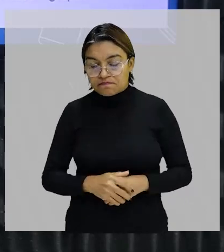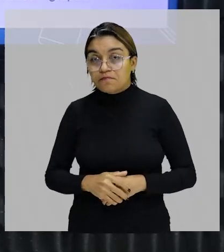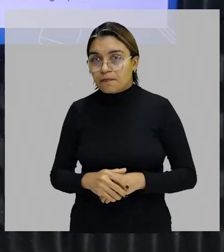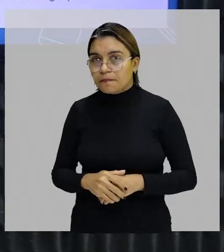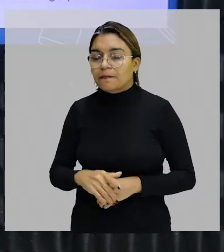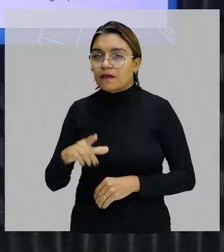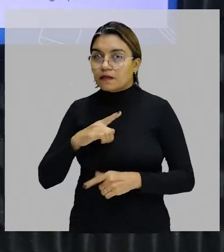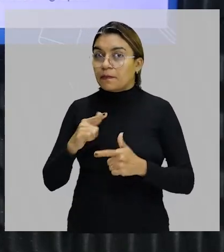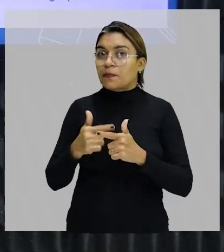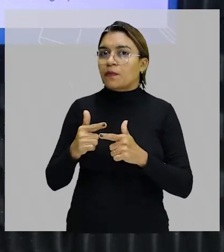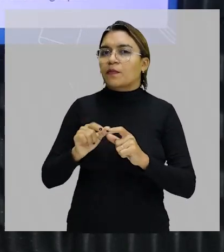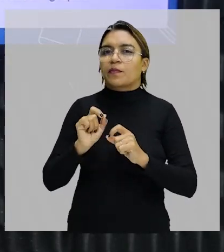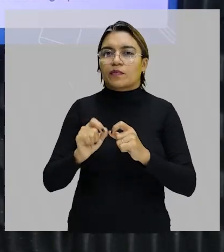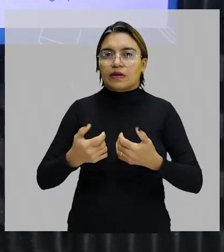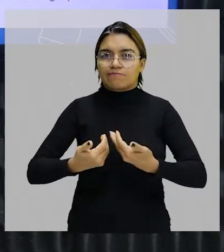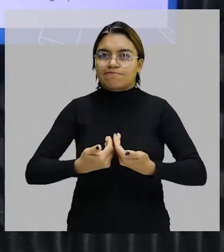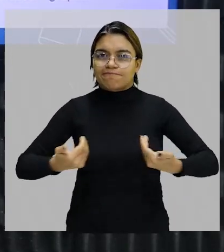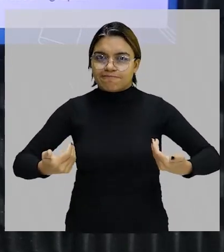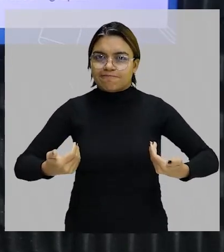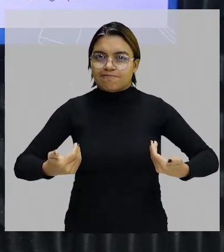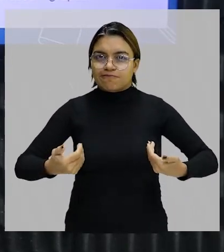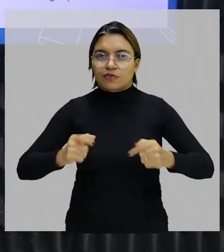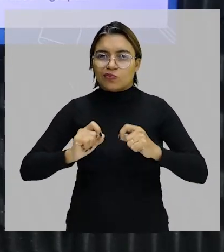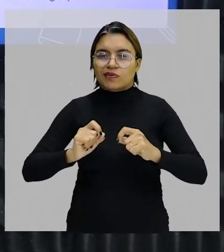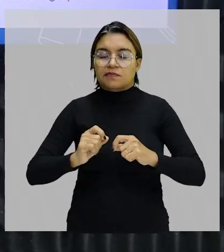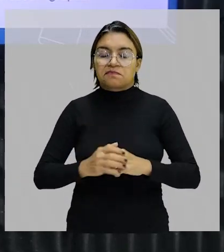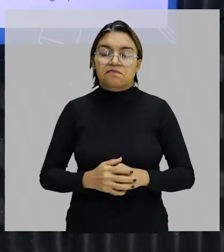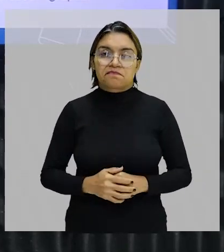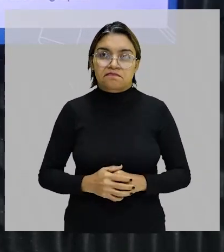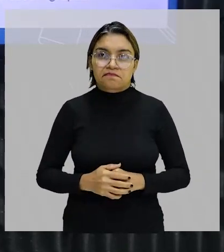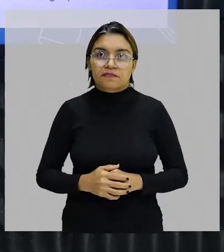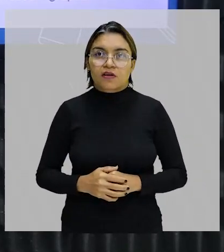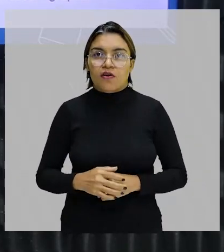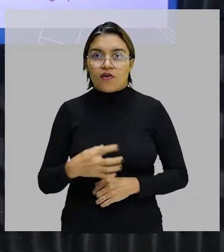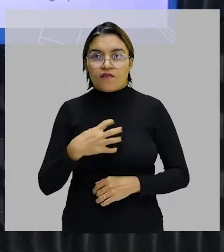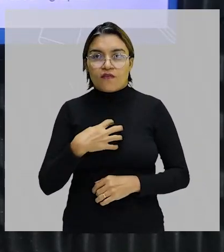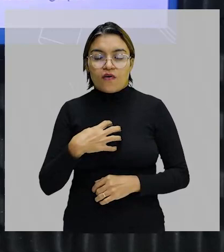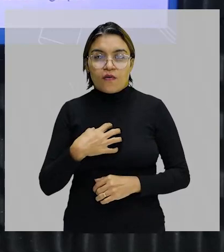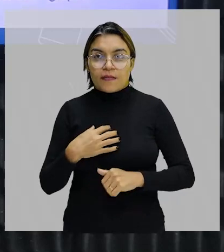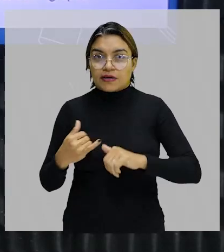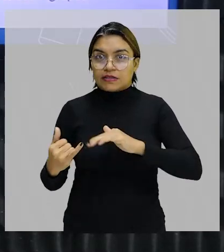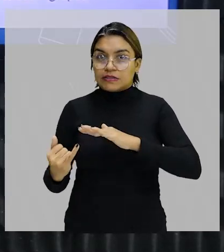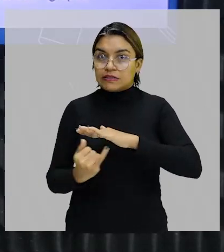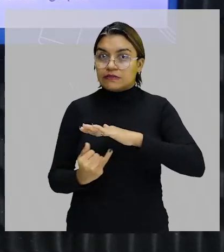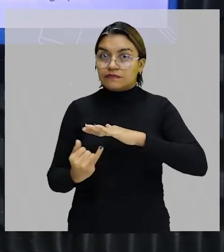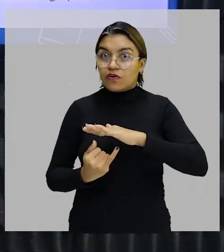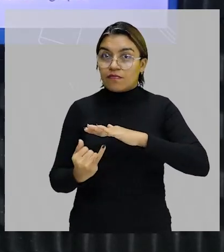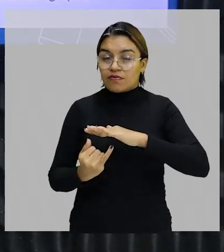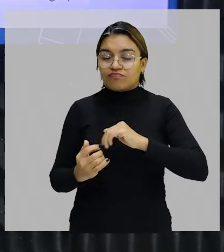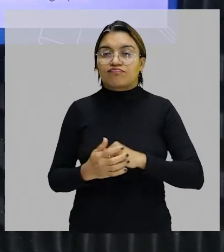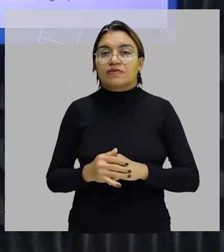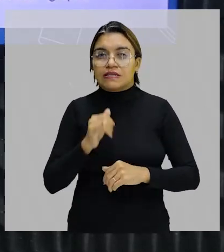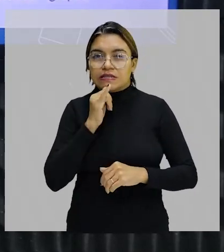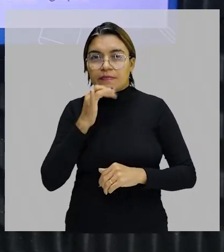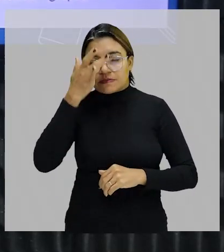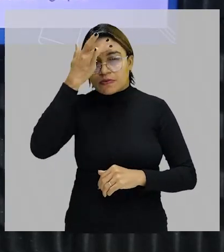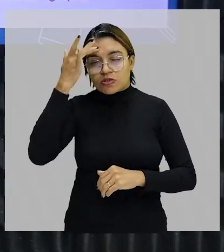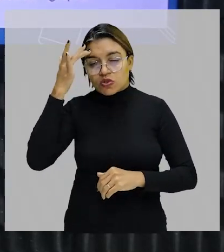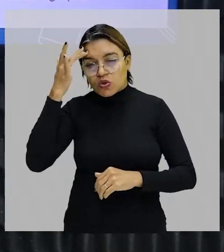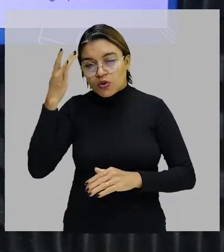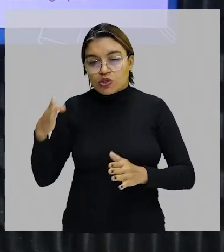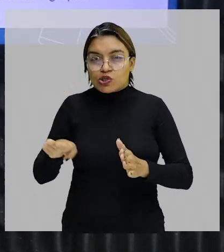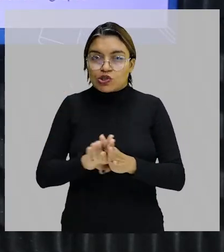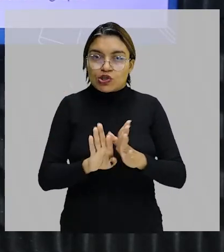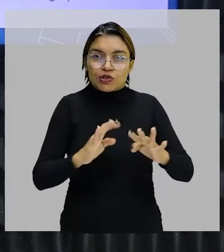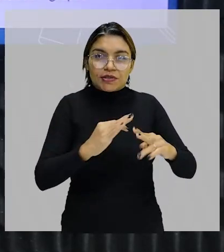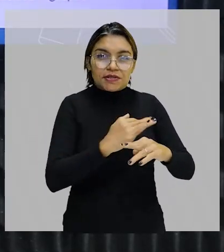O problema da segregação socioespacial, ela acontece de maneira informal. Como assim, Marcos? As pessoas chegam nas